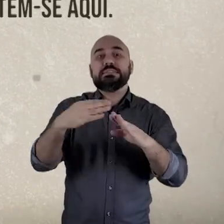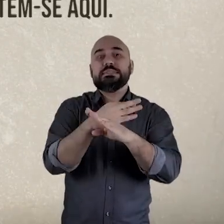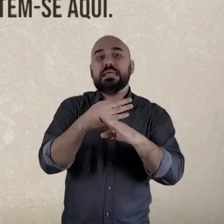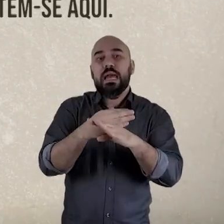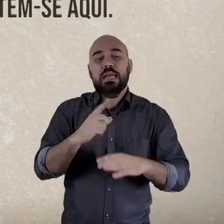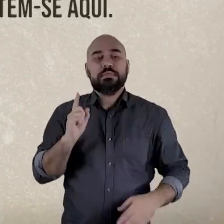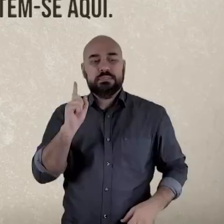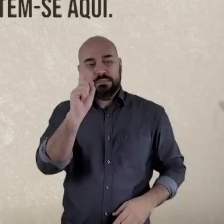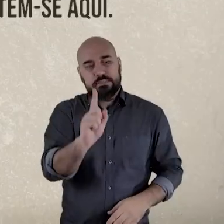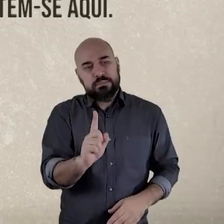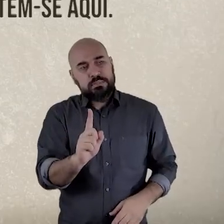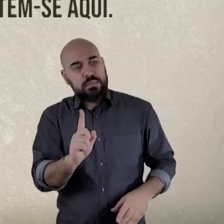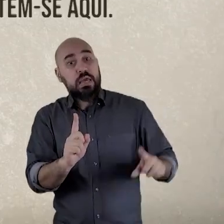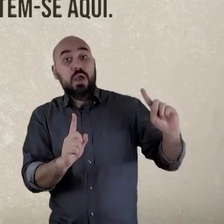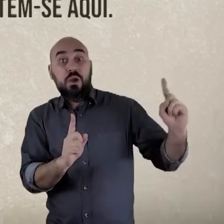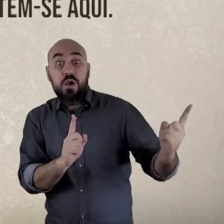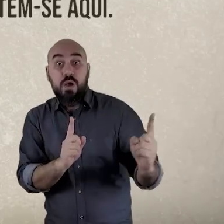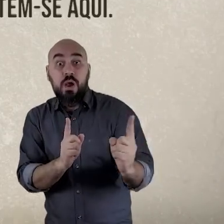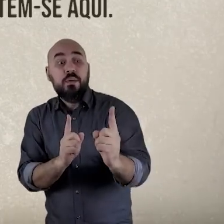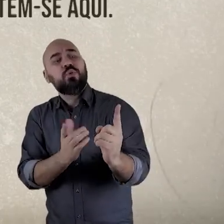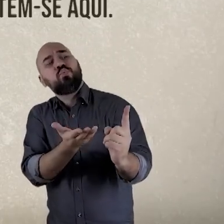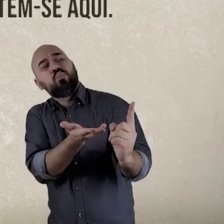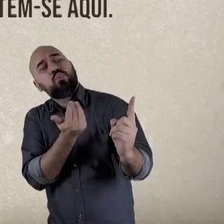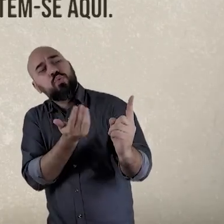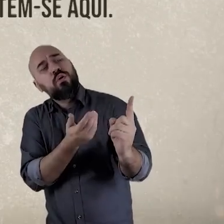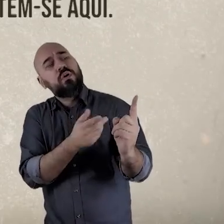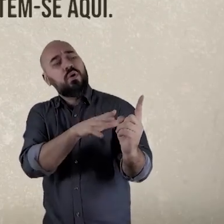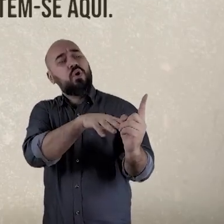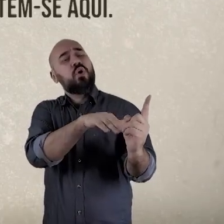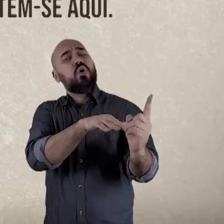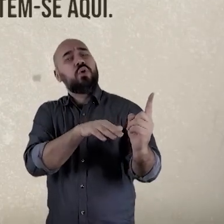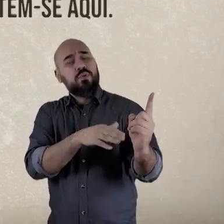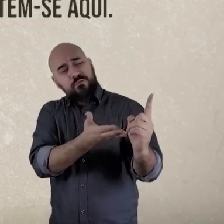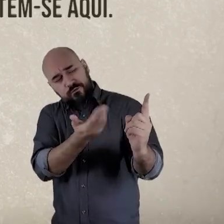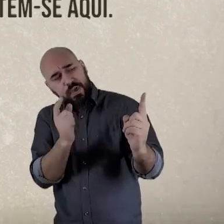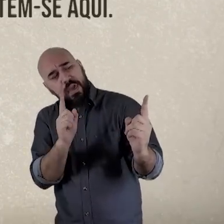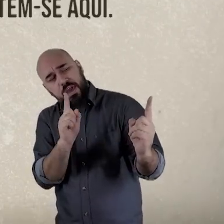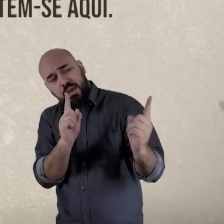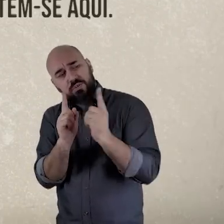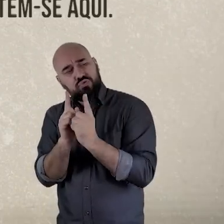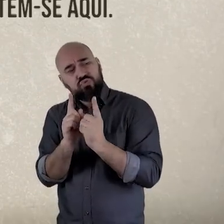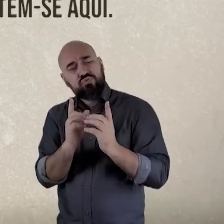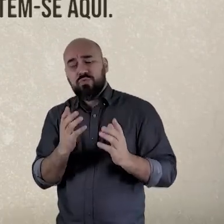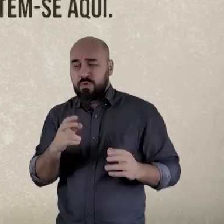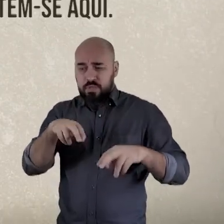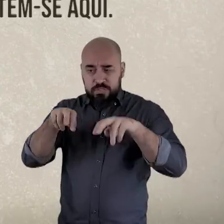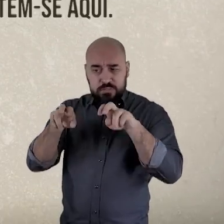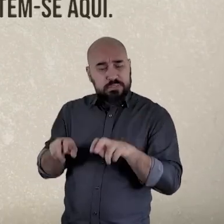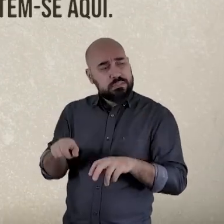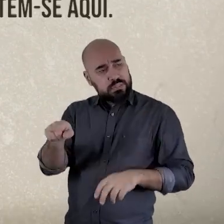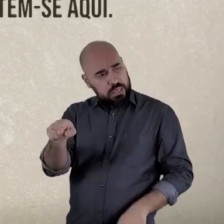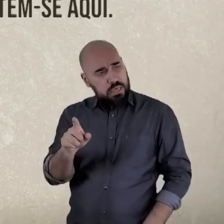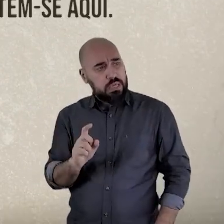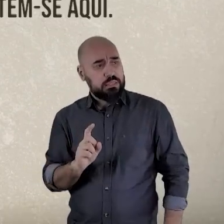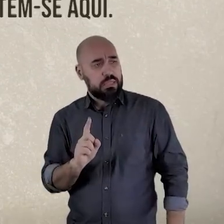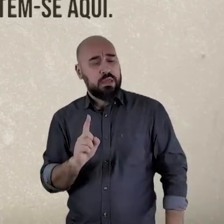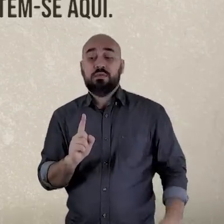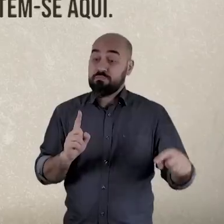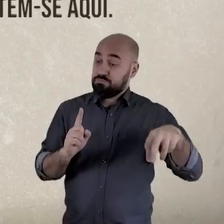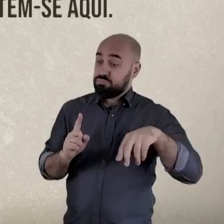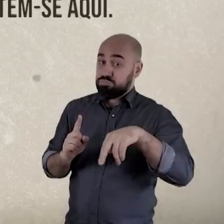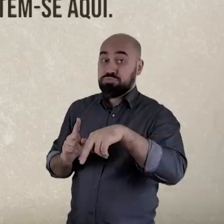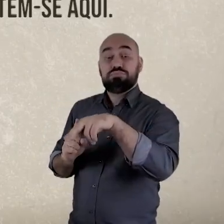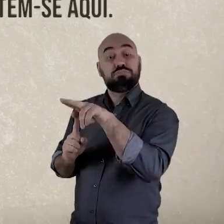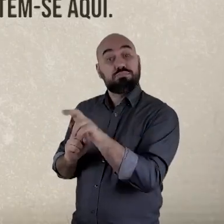de que Boaz havia falado ia passando, então ele o chamou: ó fulano, chegue até aqui e sente-se. Ele foi e